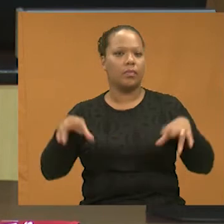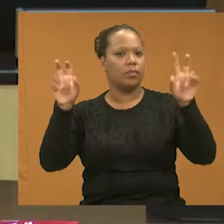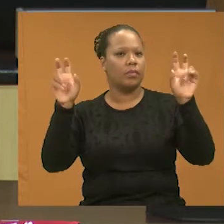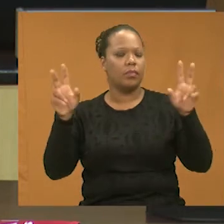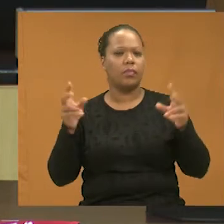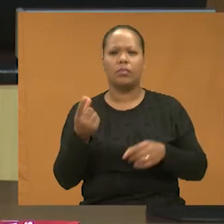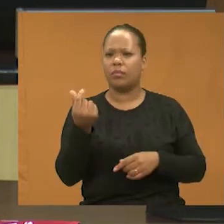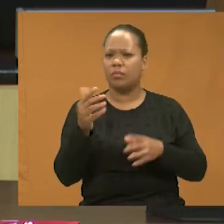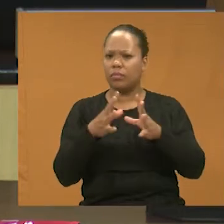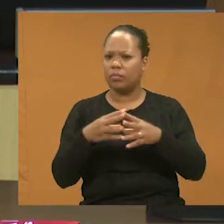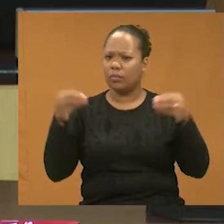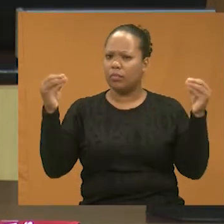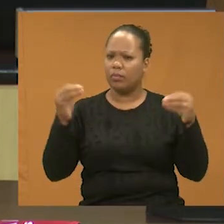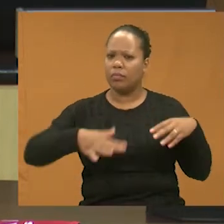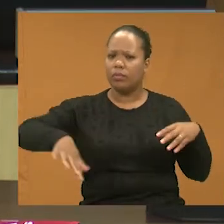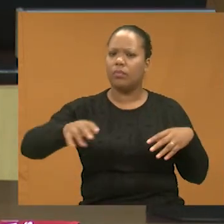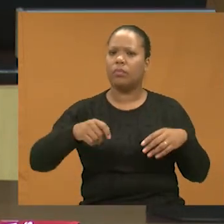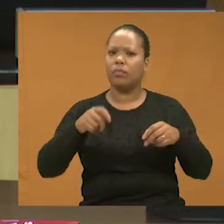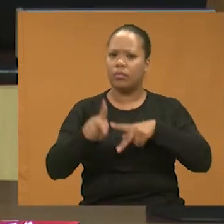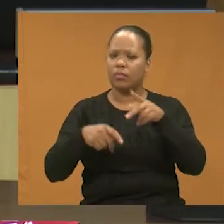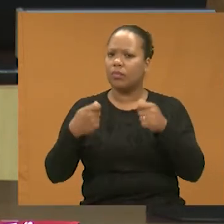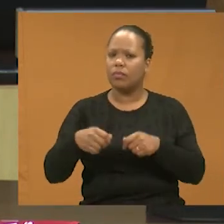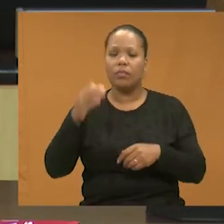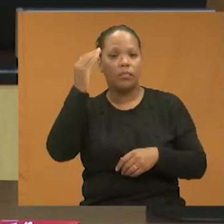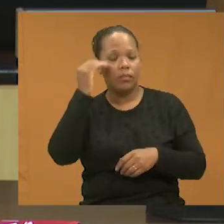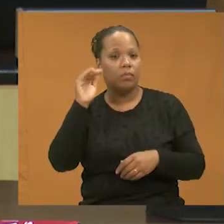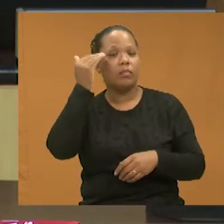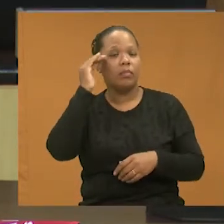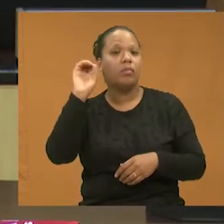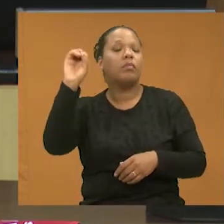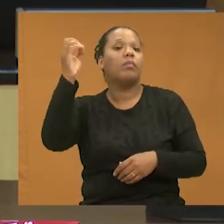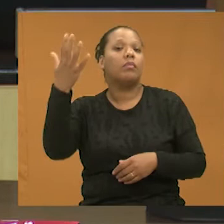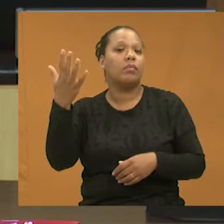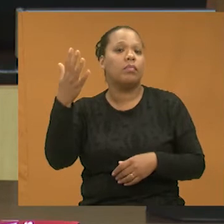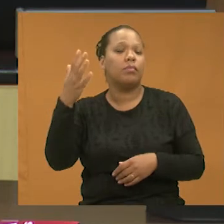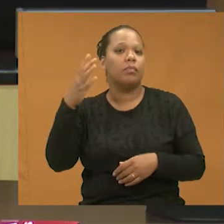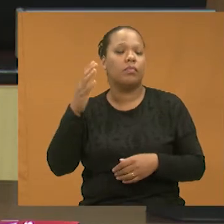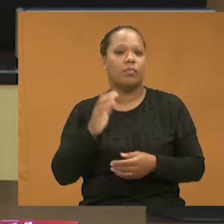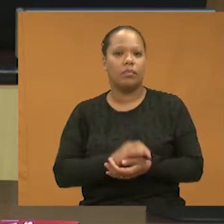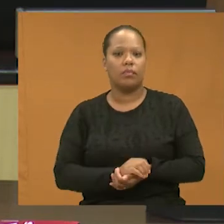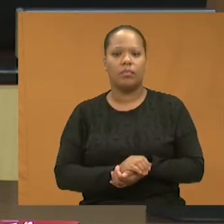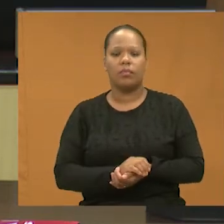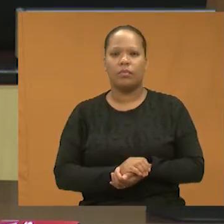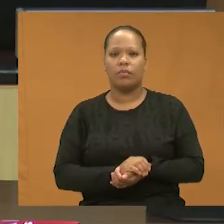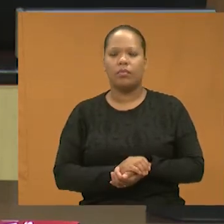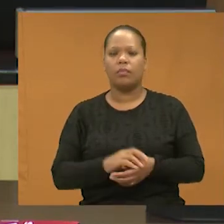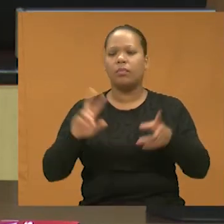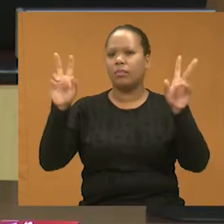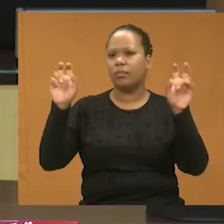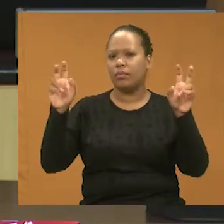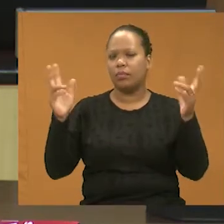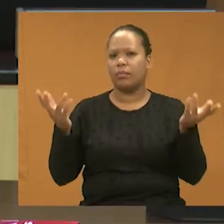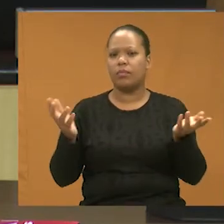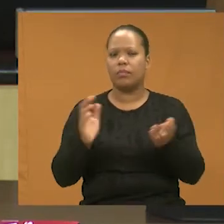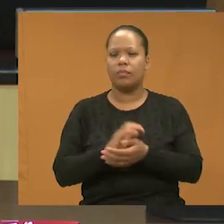principalmente, transparência à população acerca do fato, considerando que os fatos em questão, ainda que em tese,